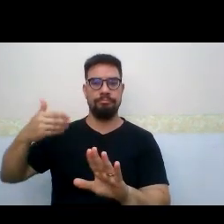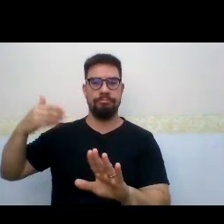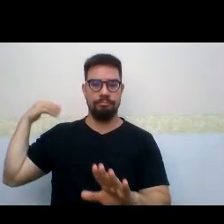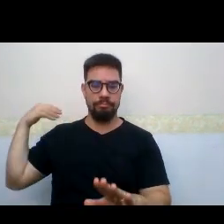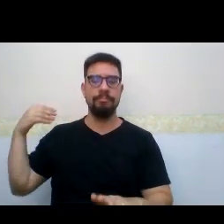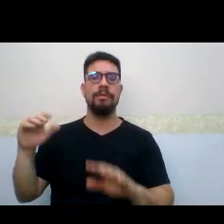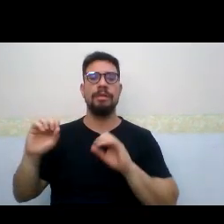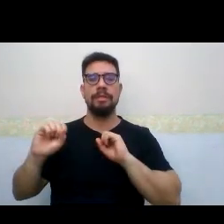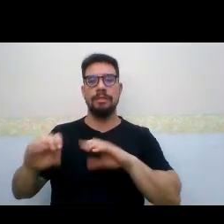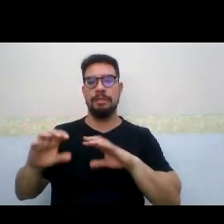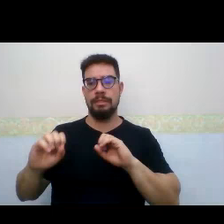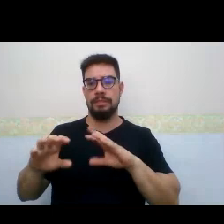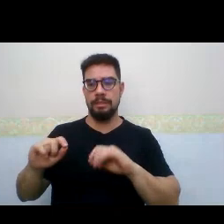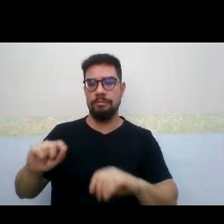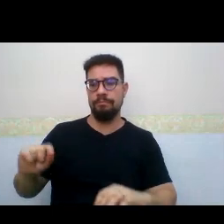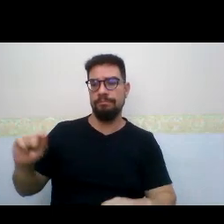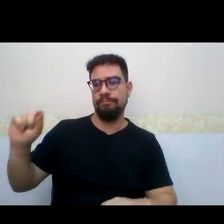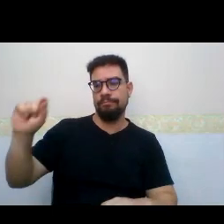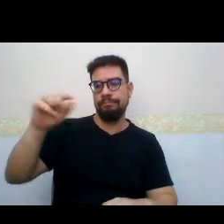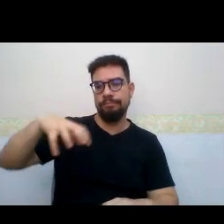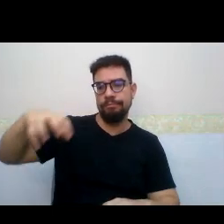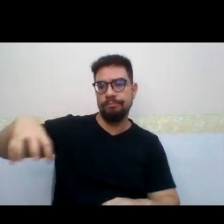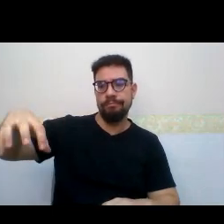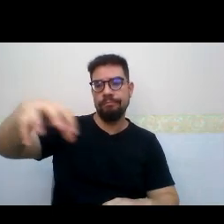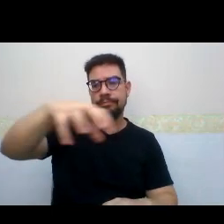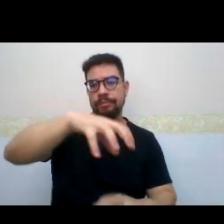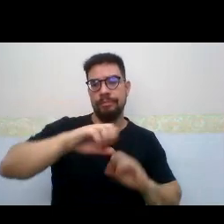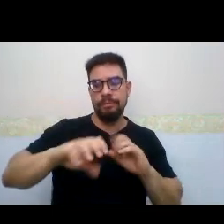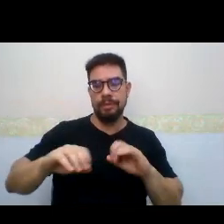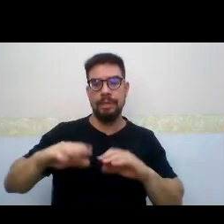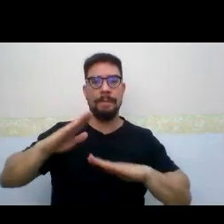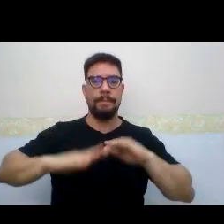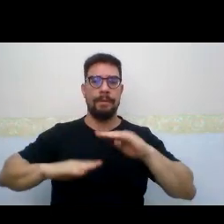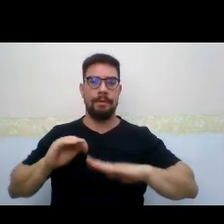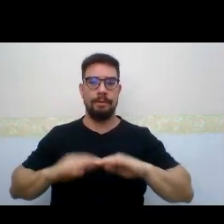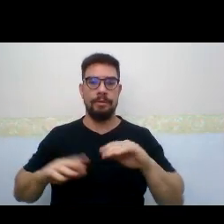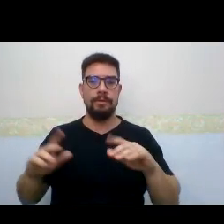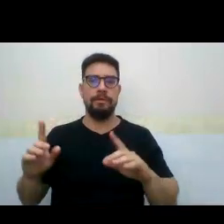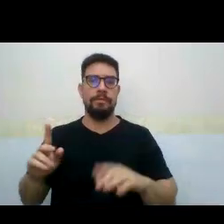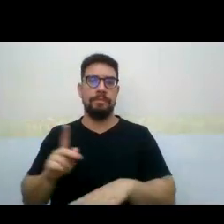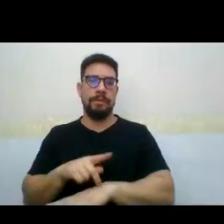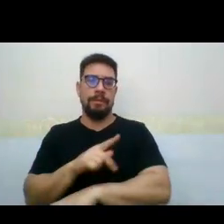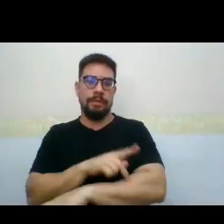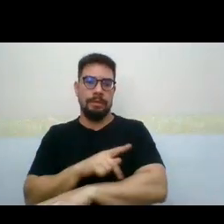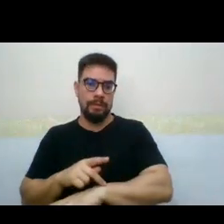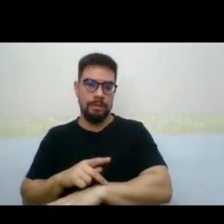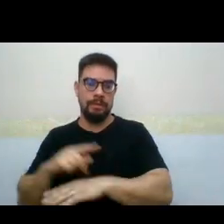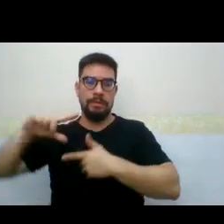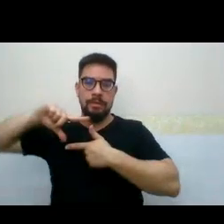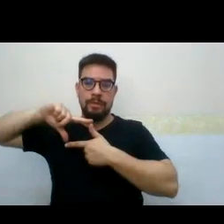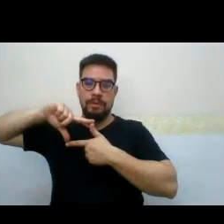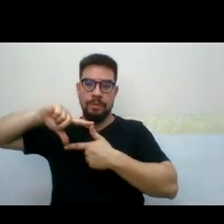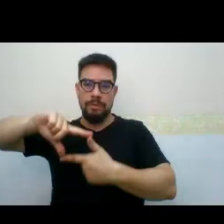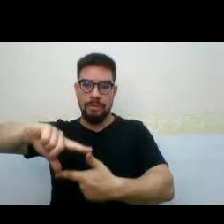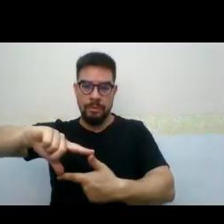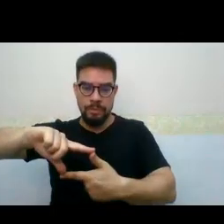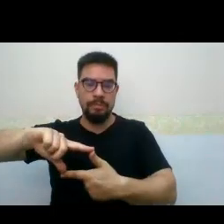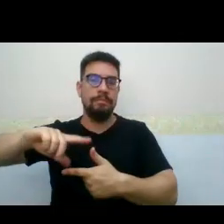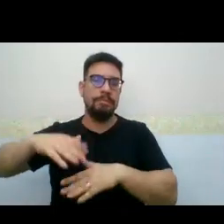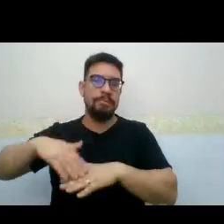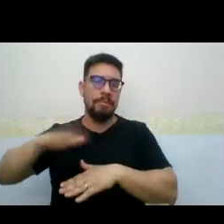instituições educativas, ele tem se apresentado como uma prática pedagógica e, em muitos casos, conservadora e tradicional, que é assim: